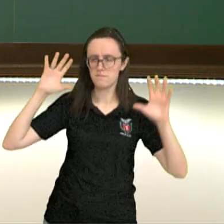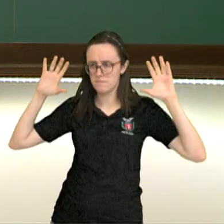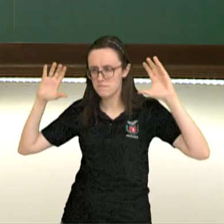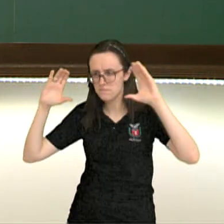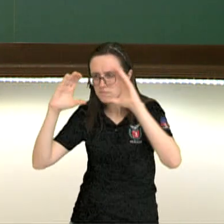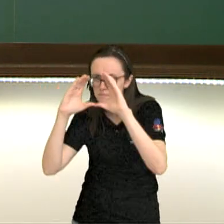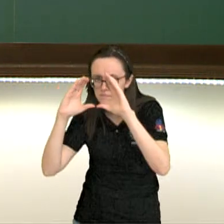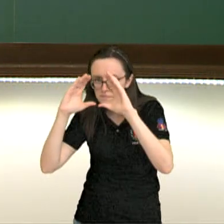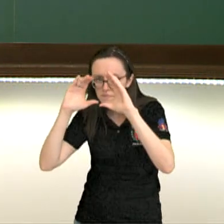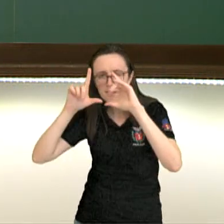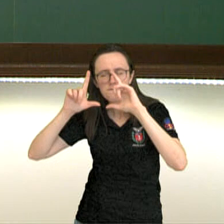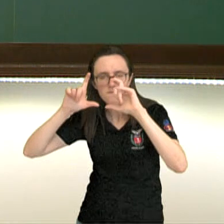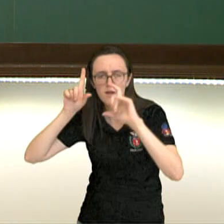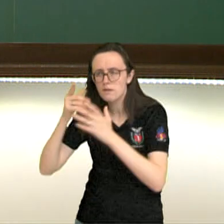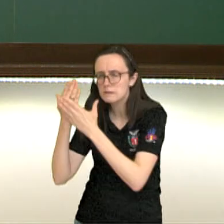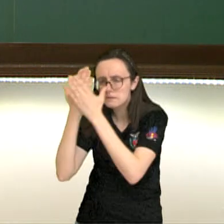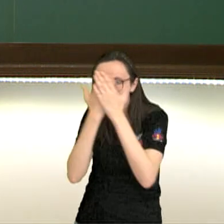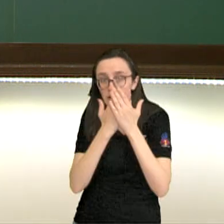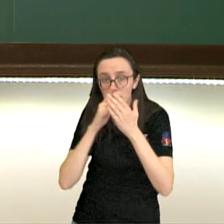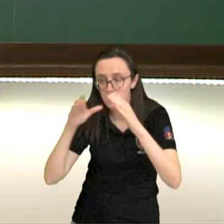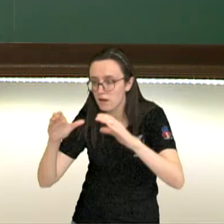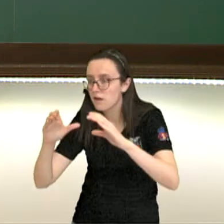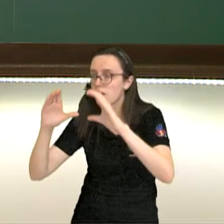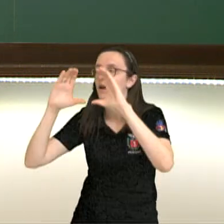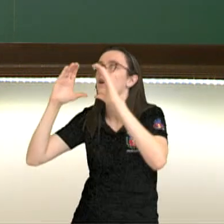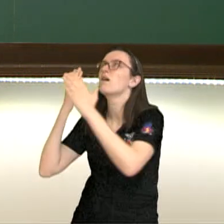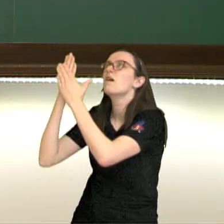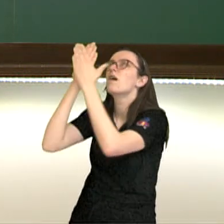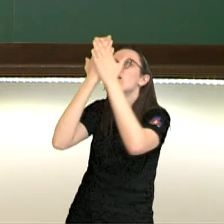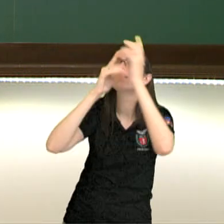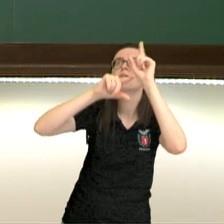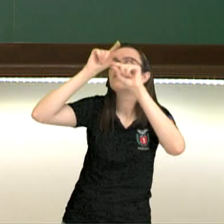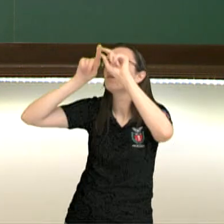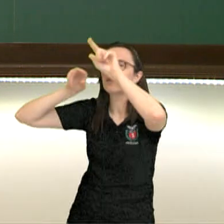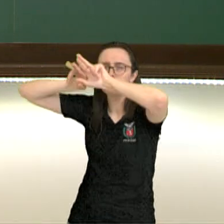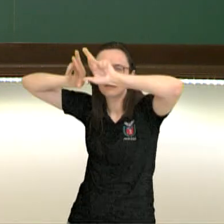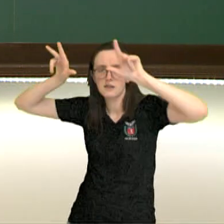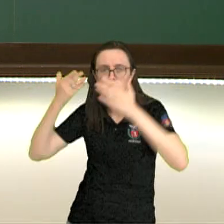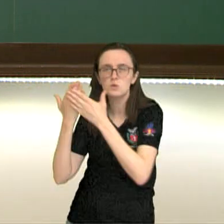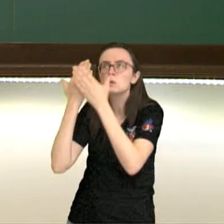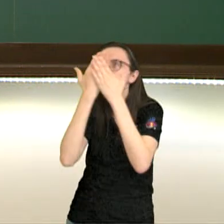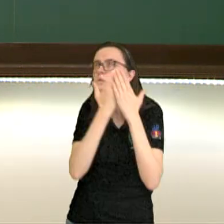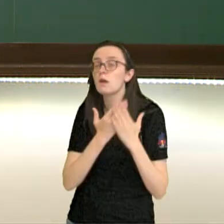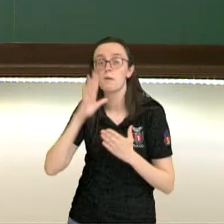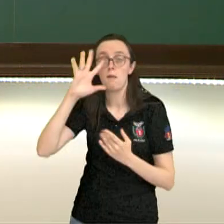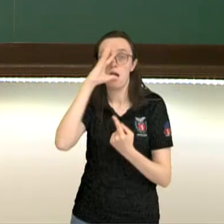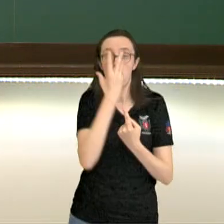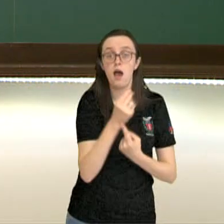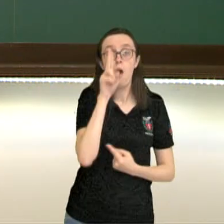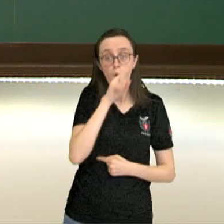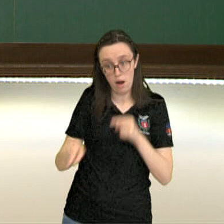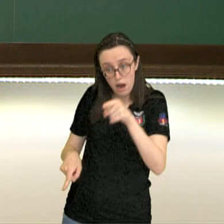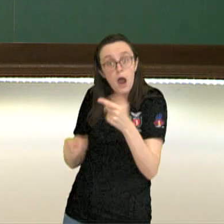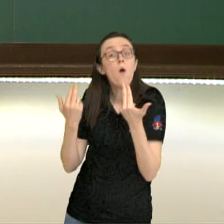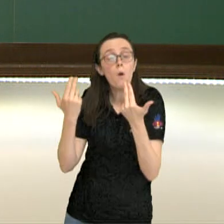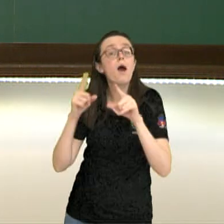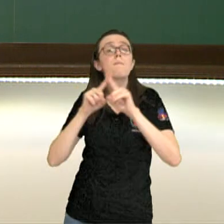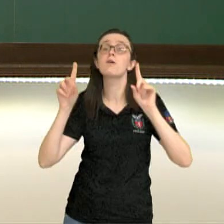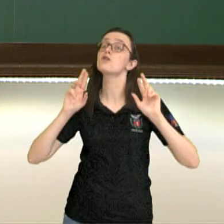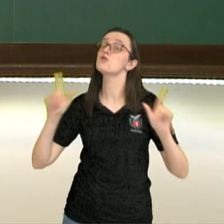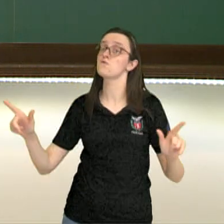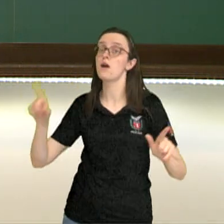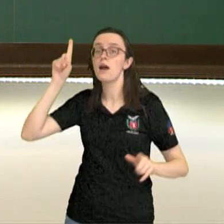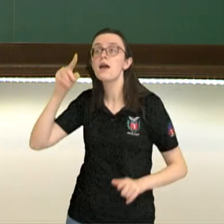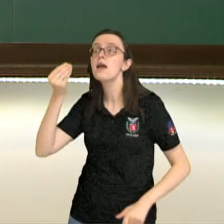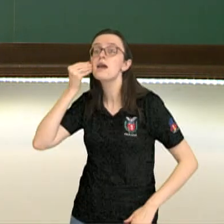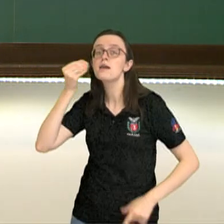de Aristóteles foi estudar os astros, mas entre os séculos 16 e 18, os artistas usavam a câmara escura para reproduzir